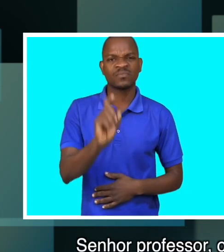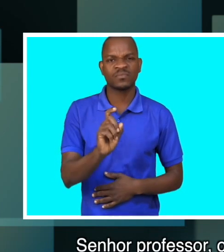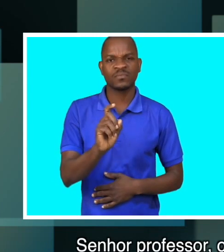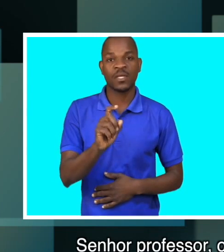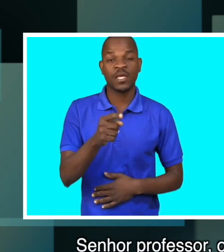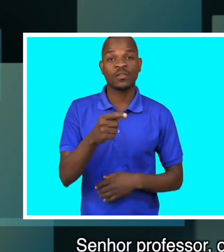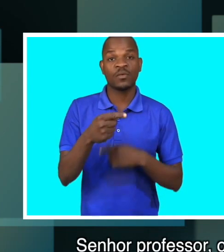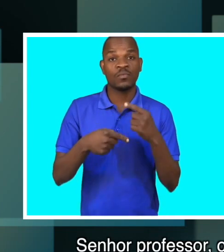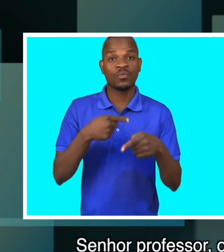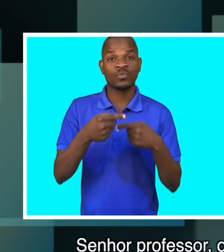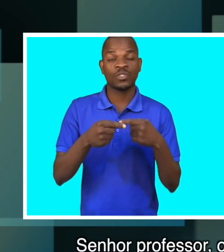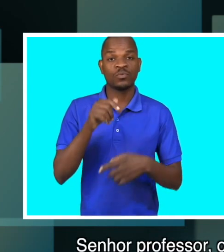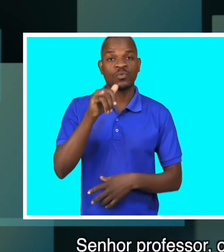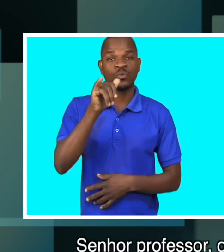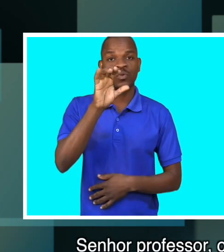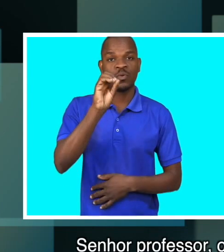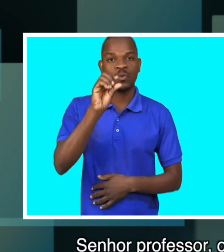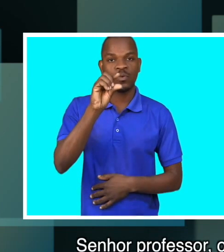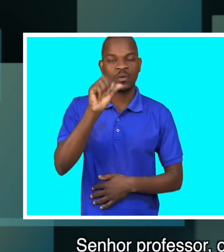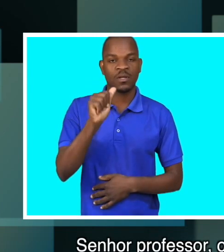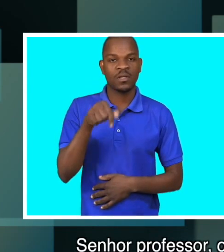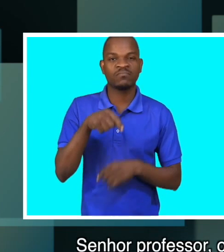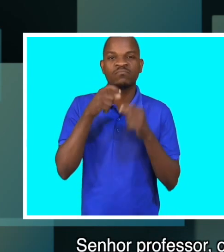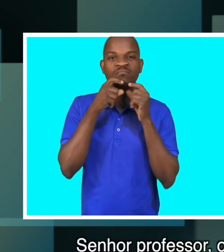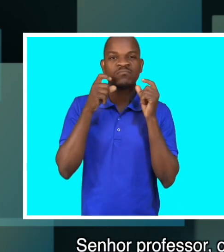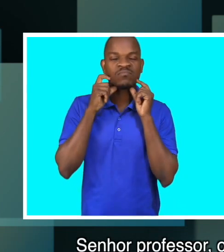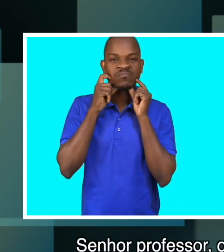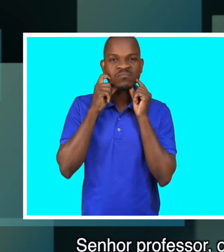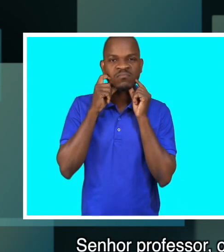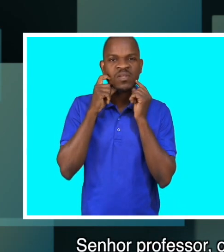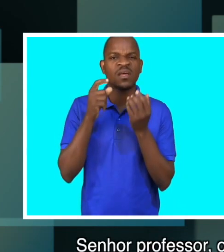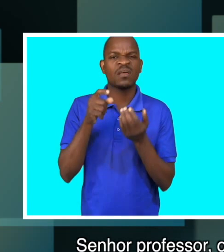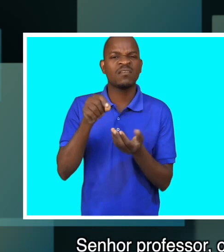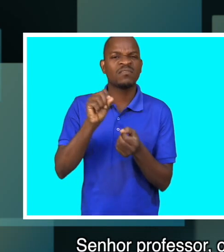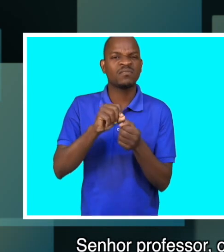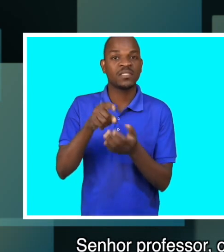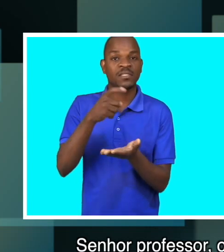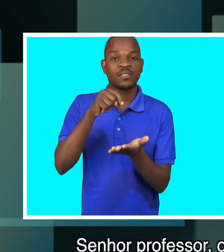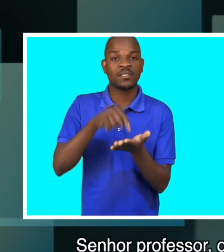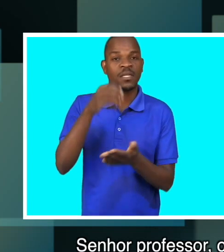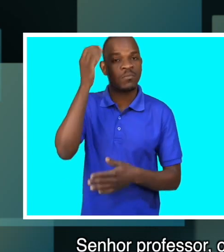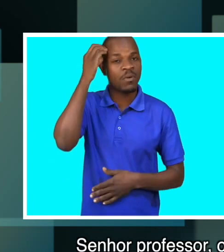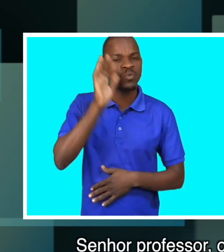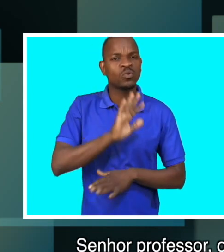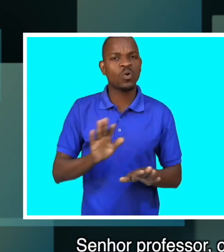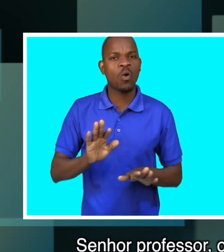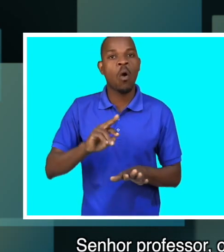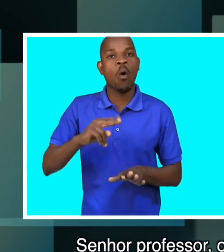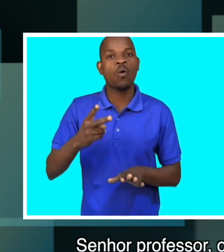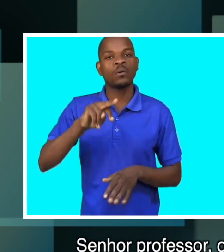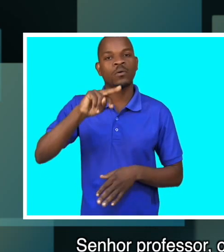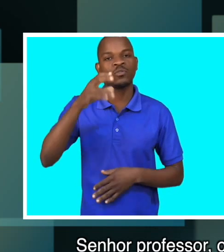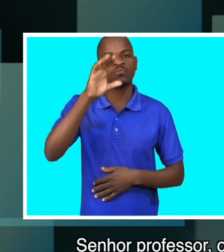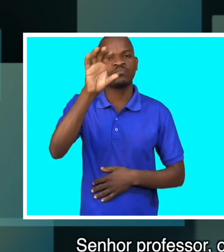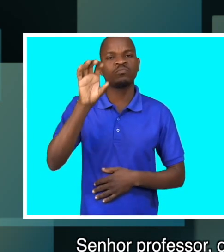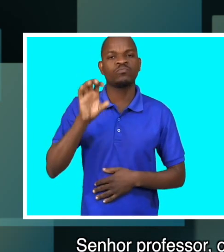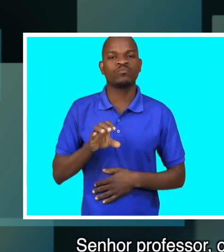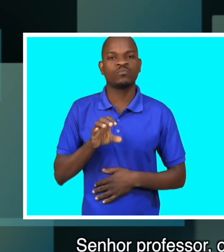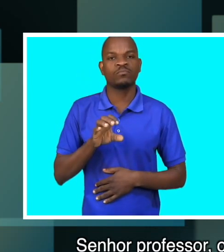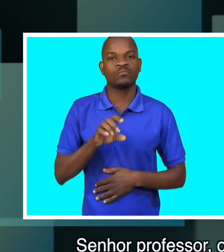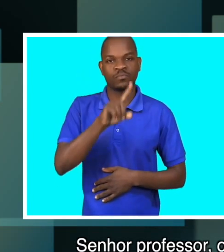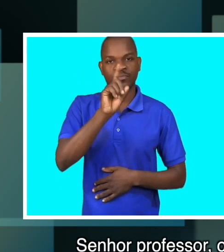senhor professor Queremos saber se o projeto de yoga em Moçambique Vai estar baseado só na cidade de